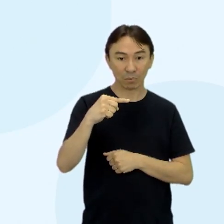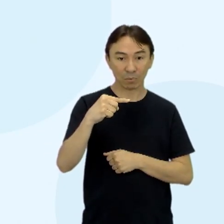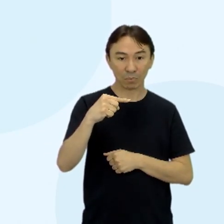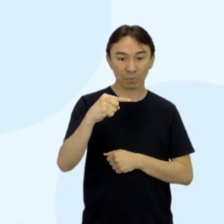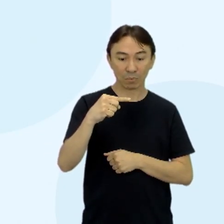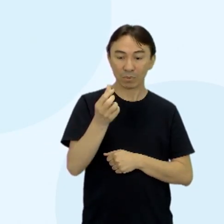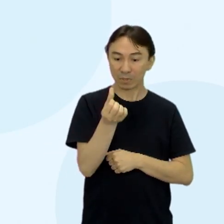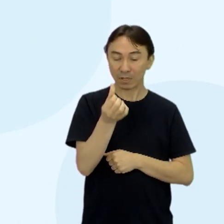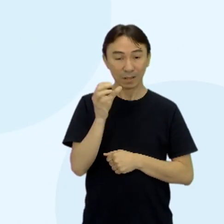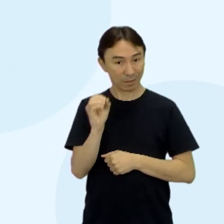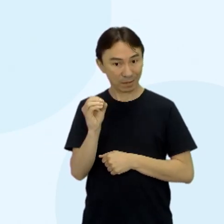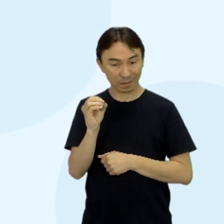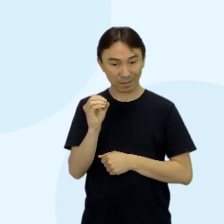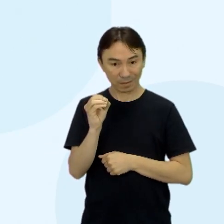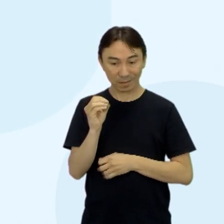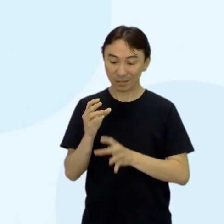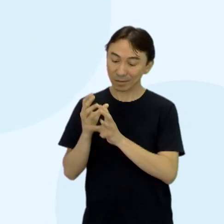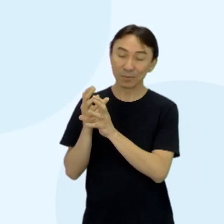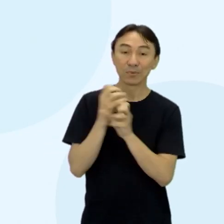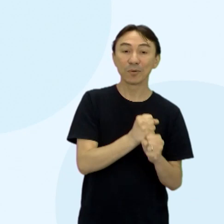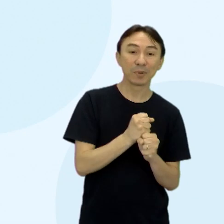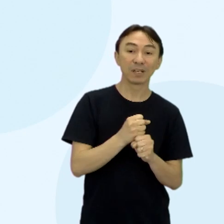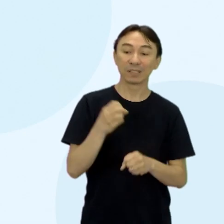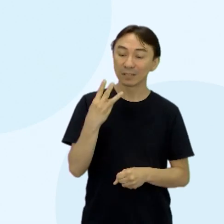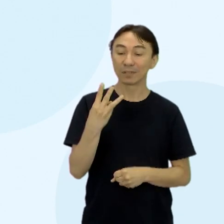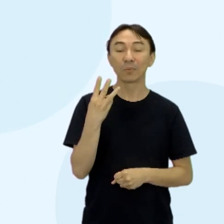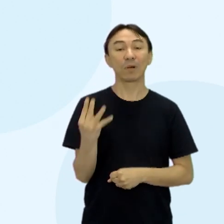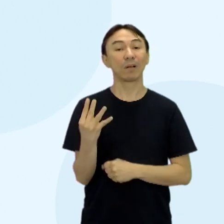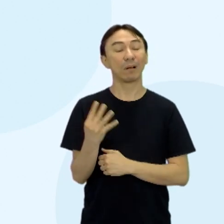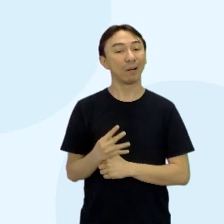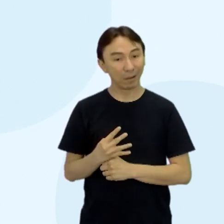né? Que determina o igual, né? É